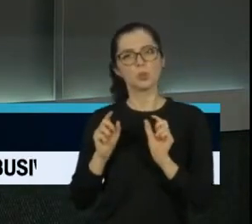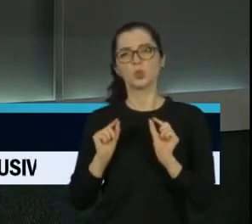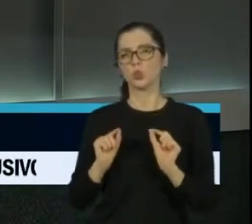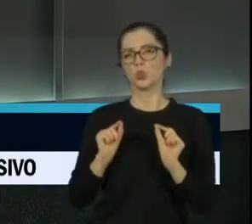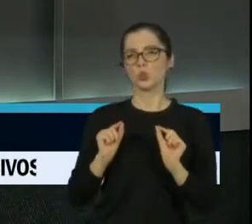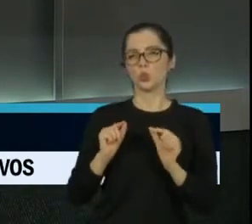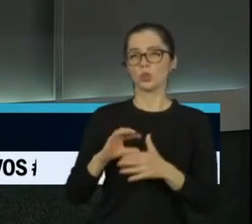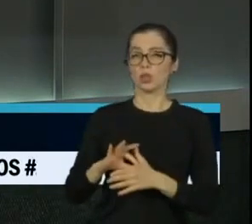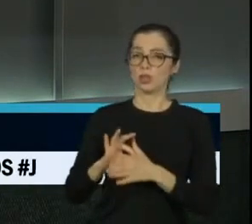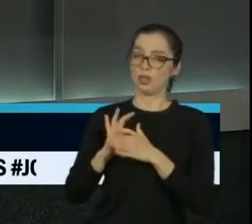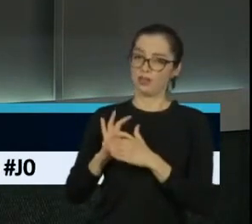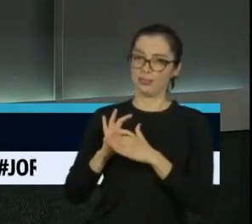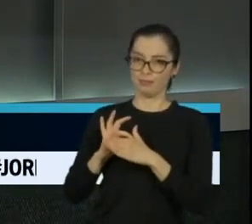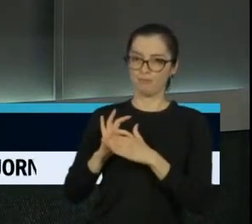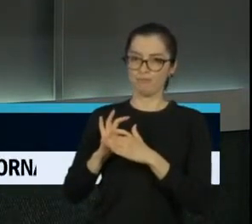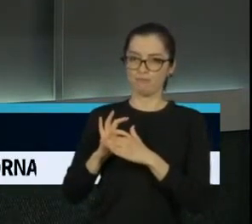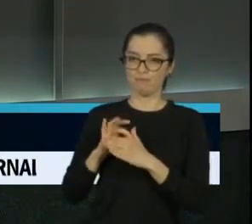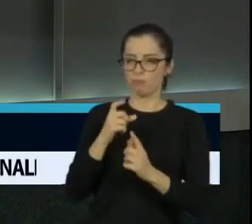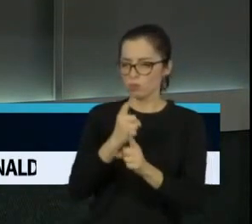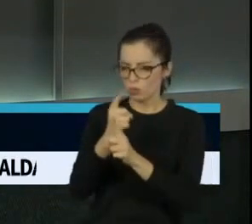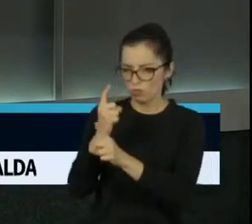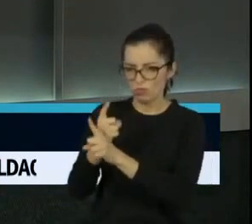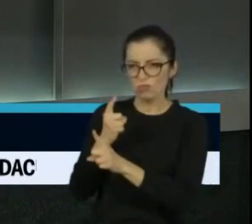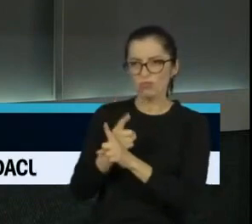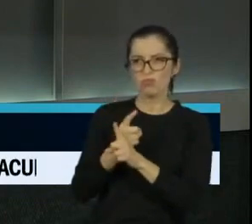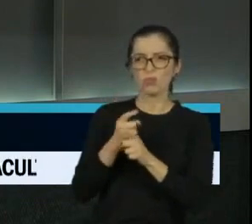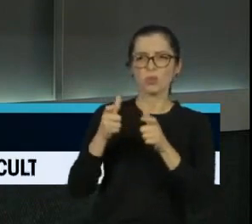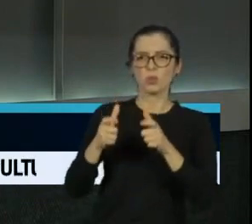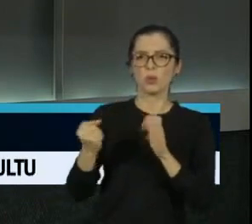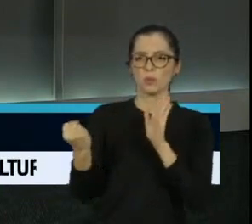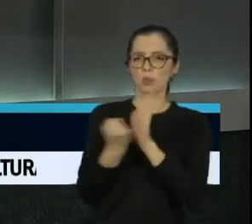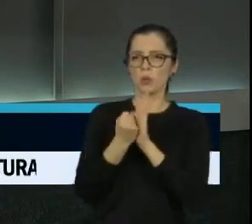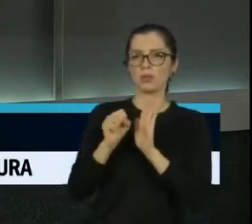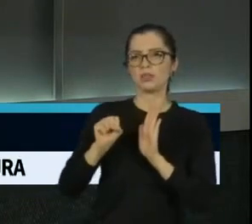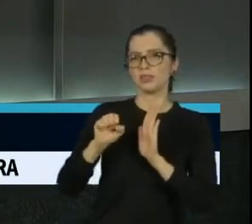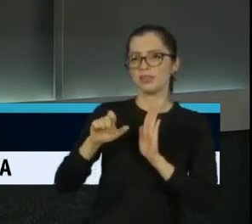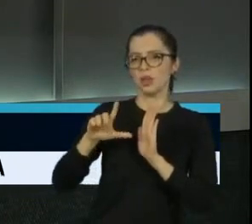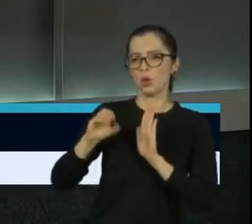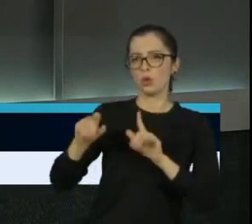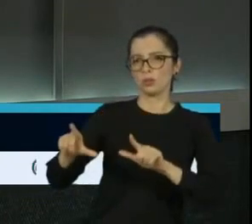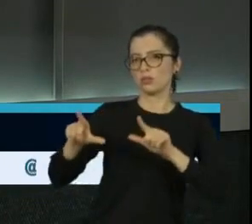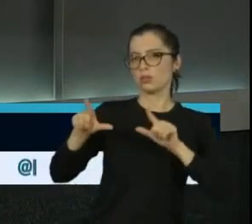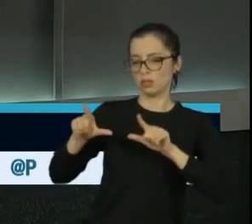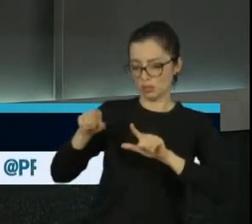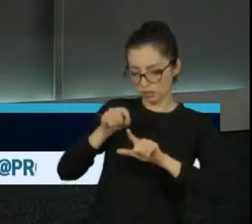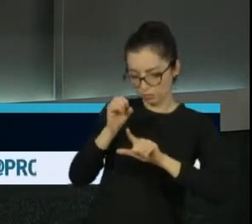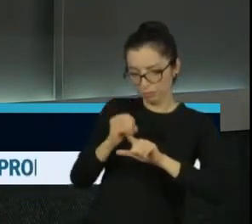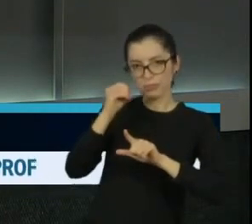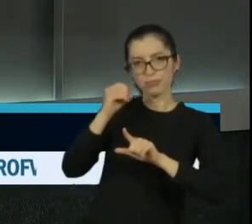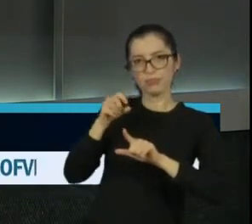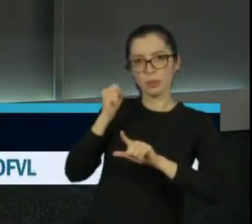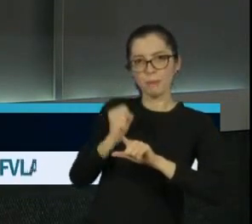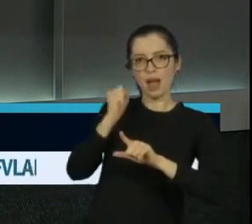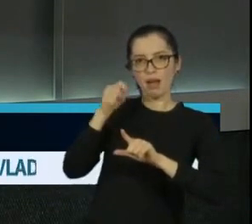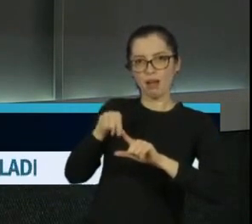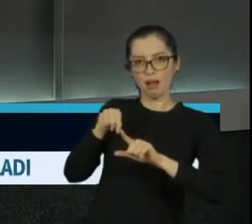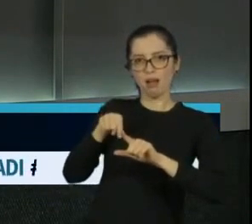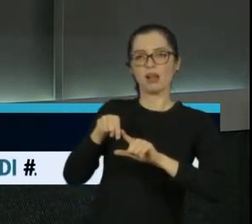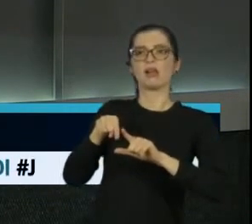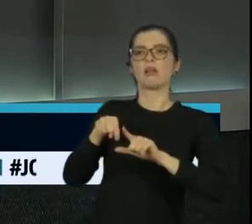carne. Quer dizer, eu acho que se nós formos capazes de identificar claramente quem são